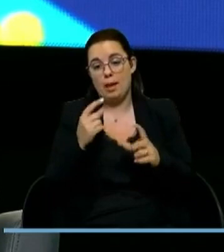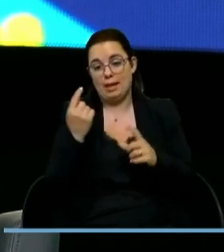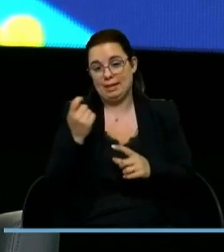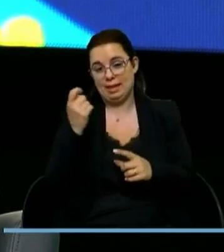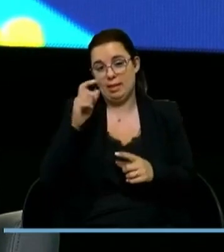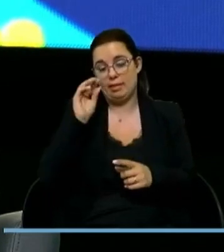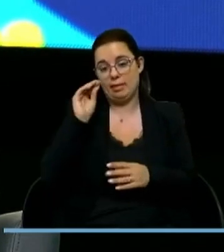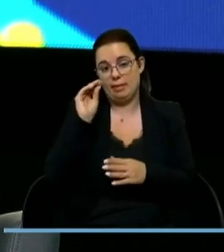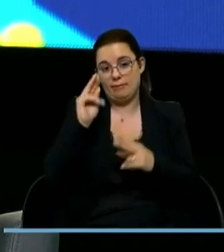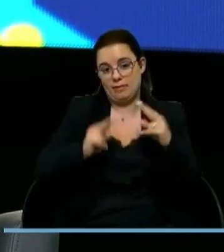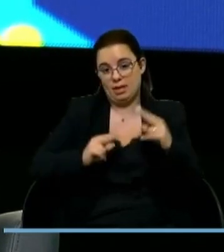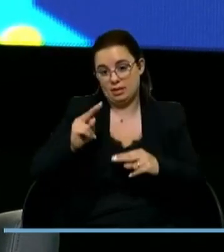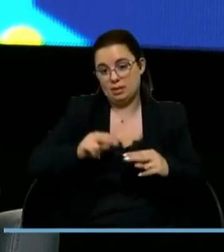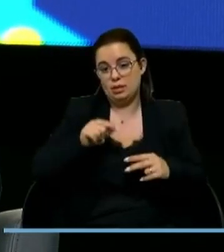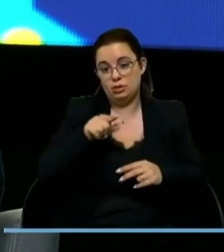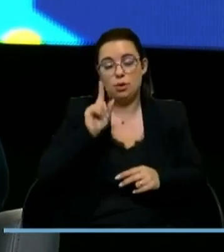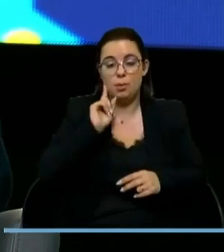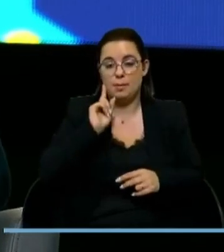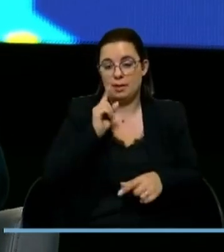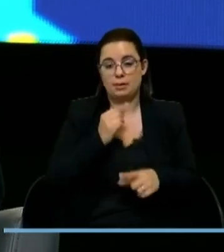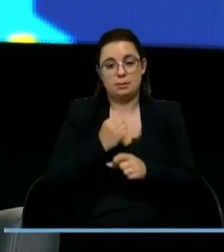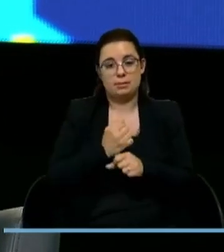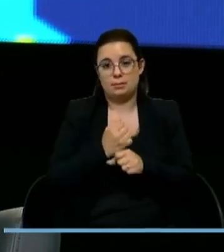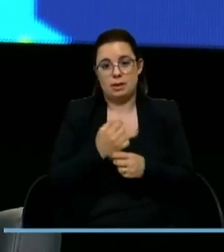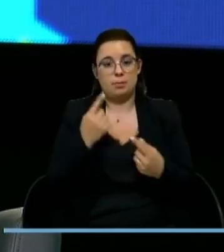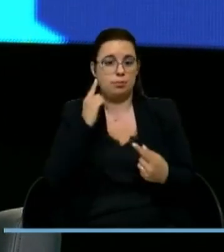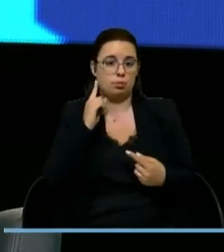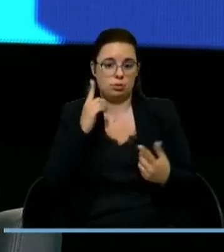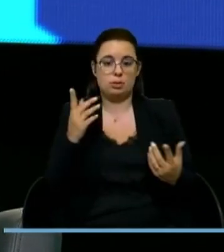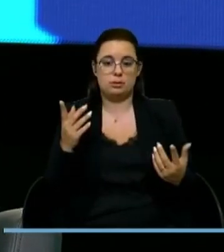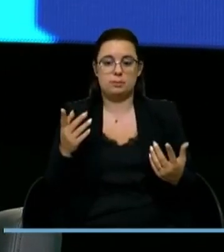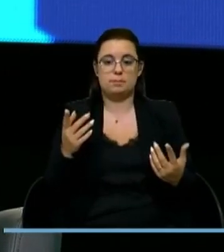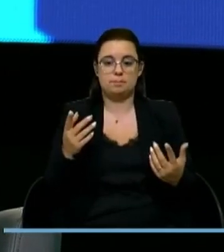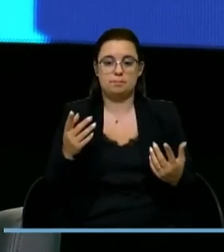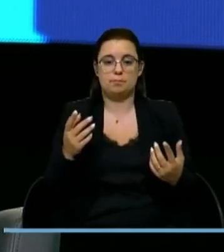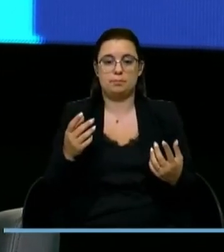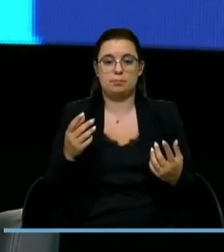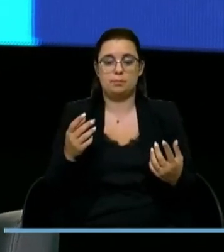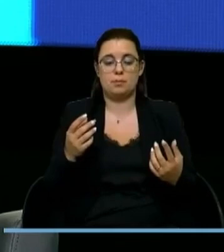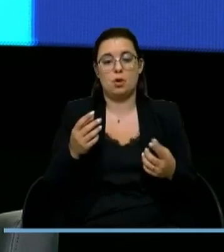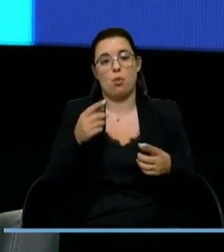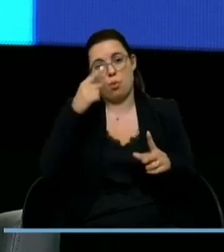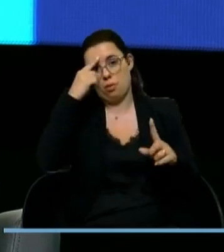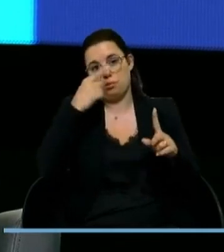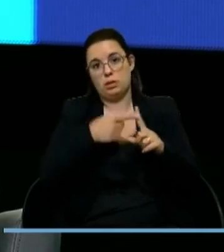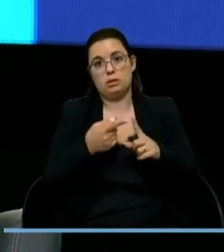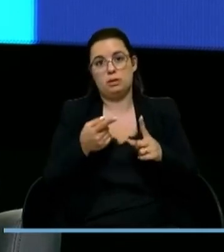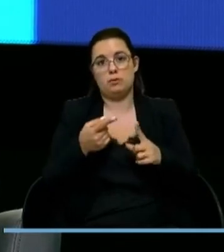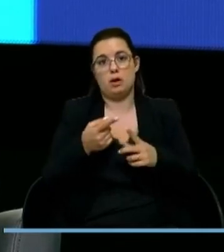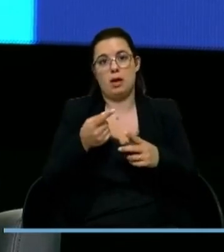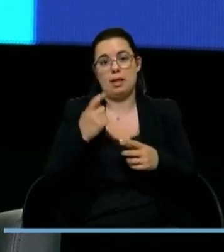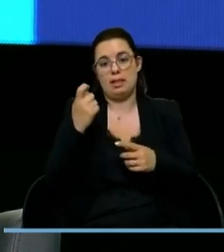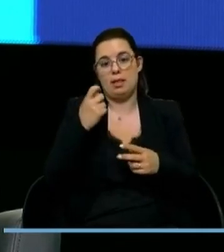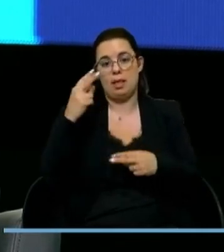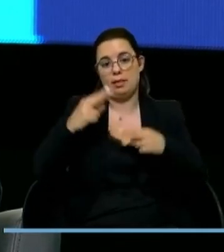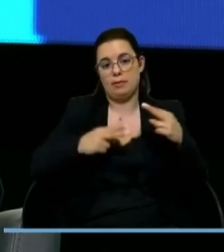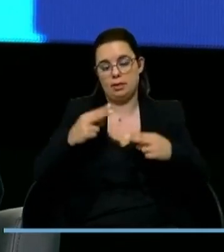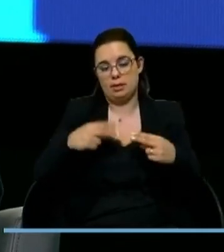entidade financeira tem um papel preponderante aqui. Em primeiro lugar, tem como objetivo, o objetivo é que a entidade